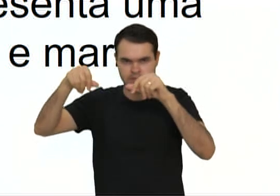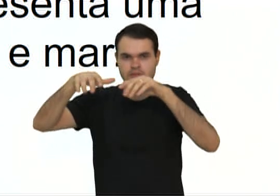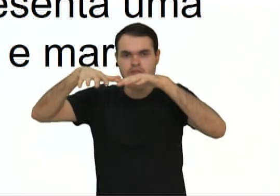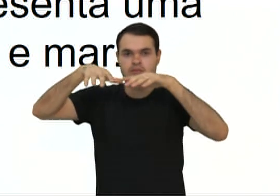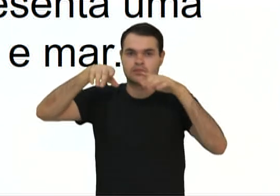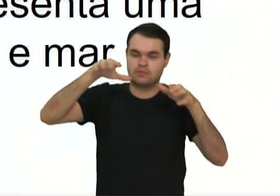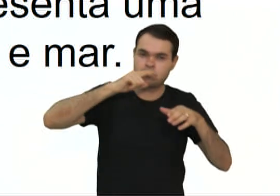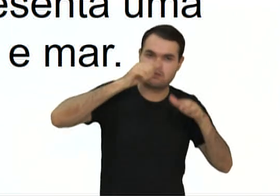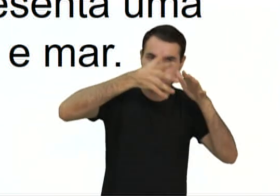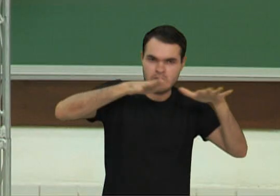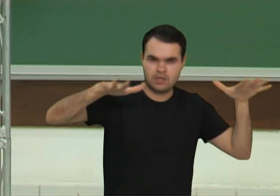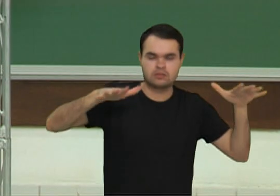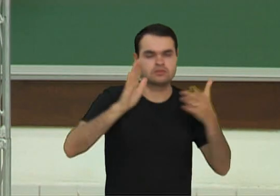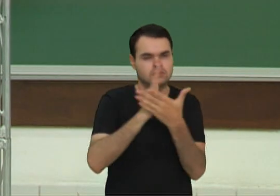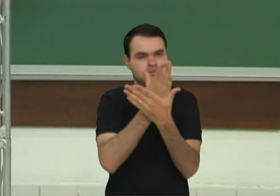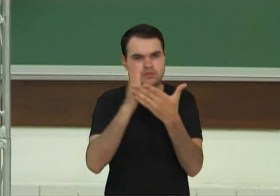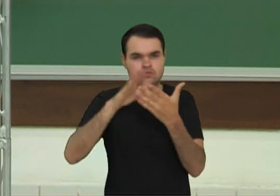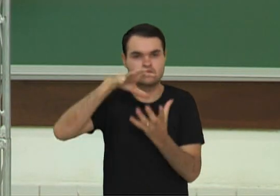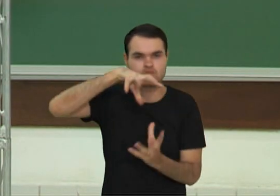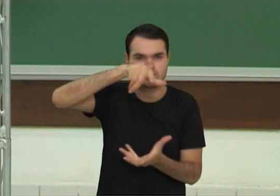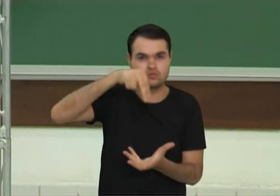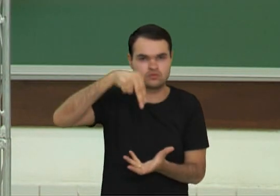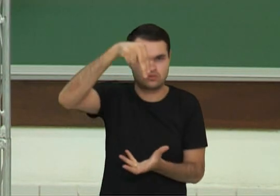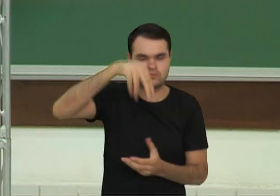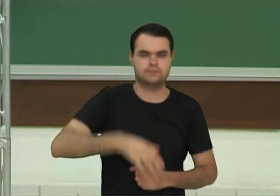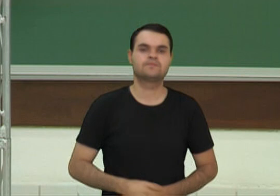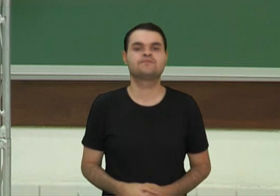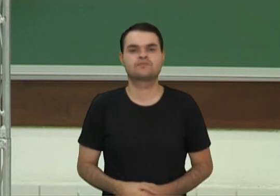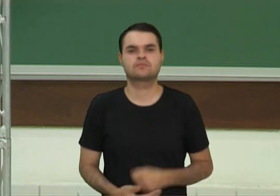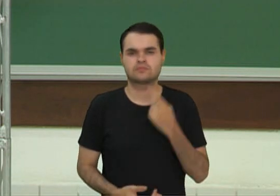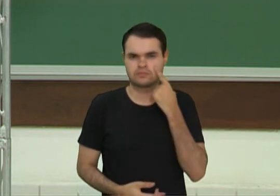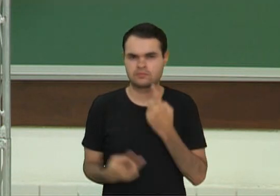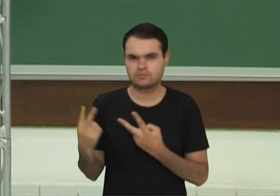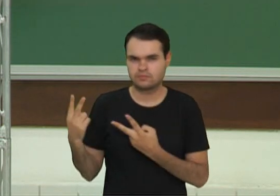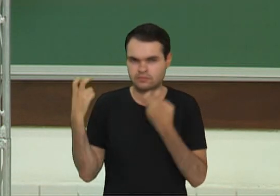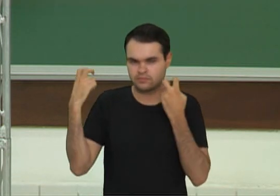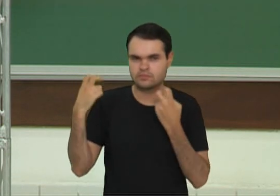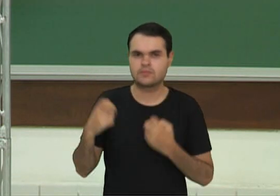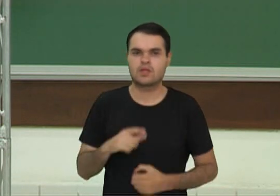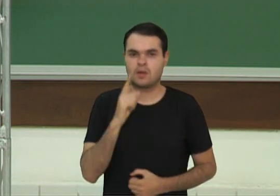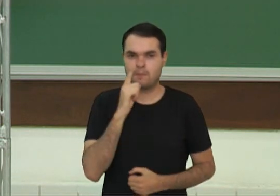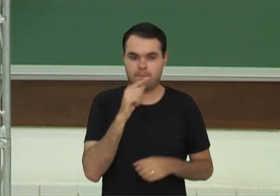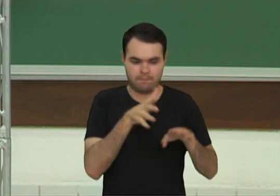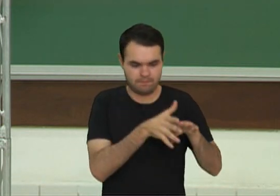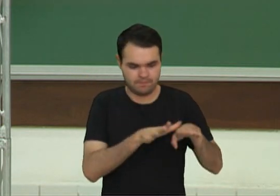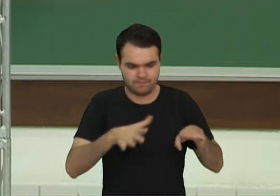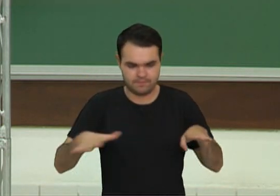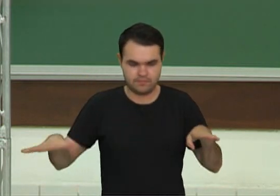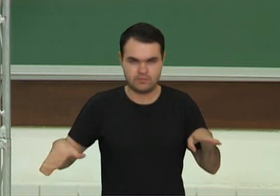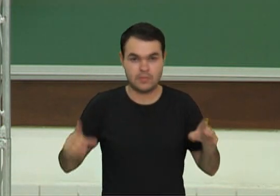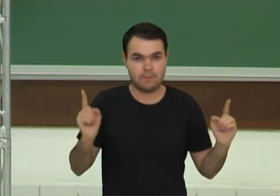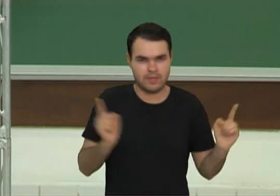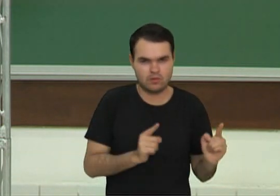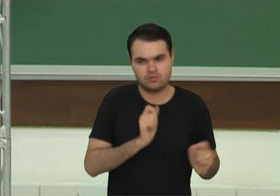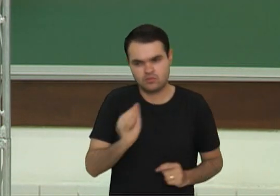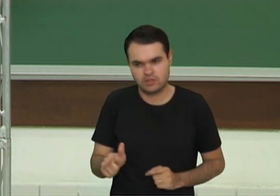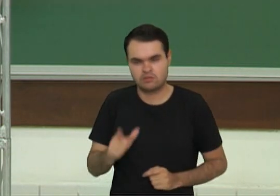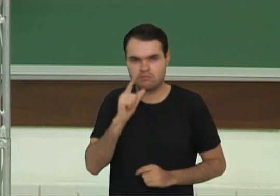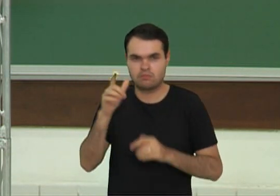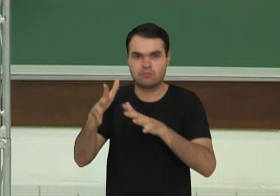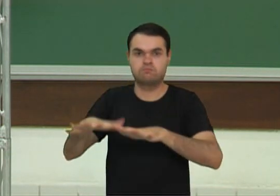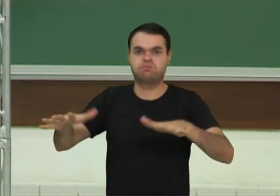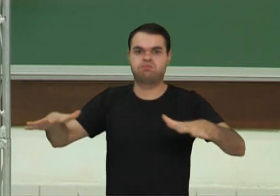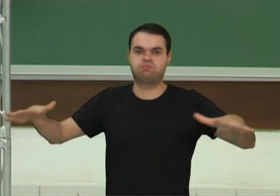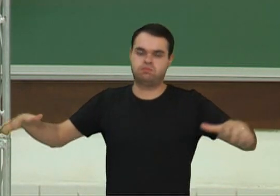e terra. Então, conforme você acompanhou ali na tela, você percebeu que os mares eles são menores do que os oceanos.